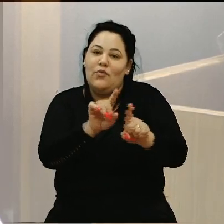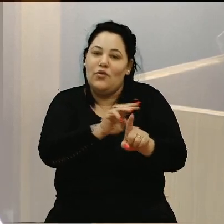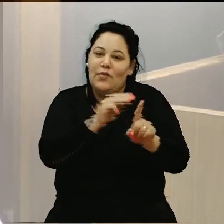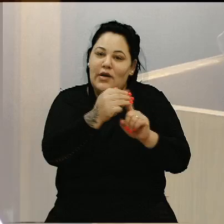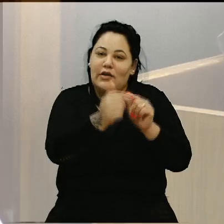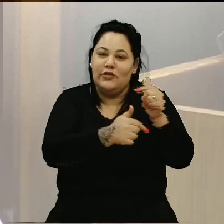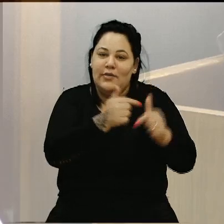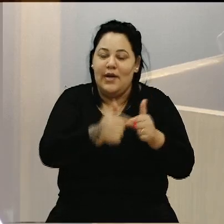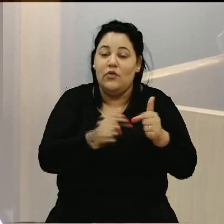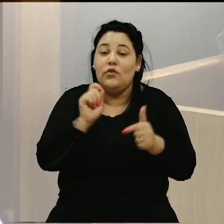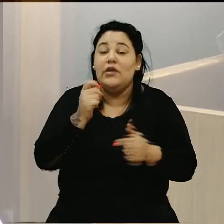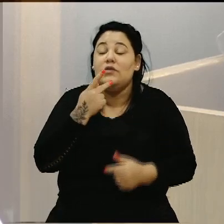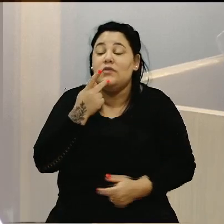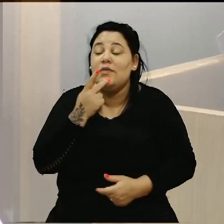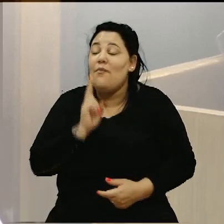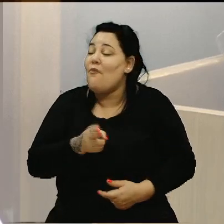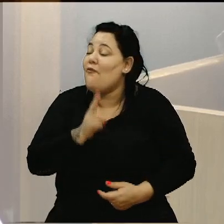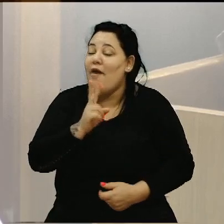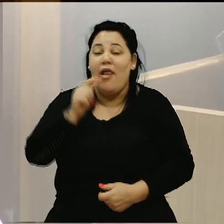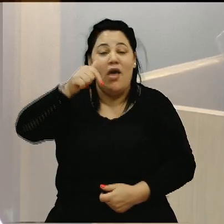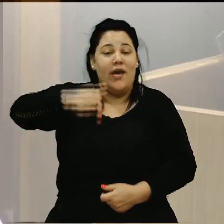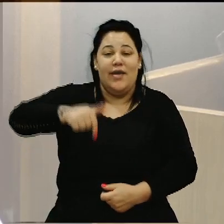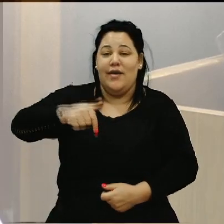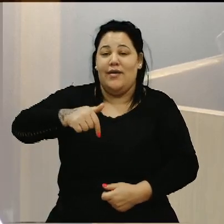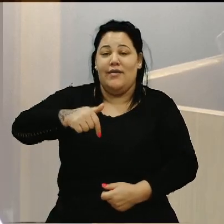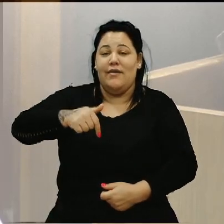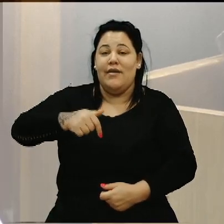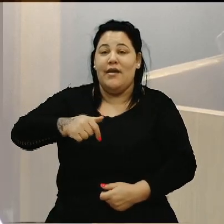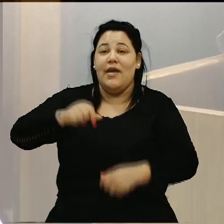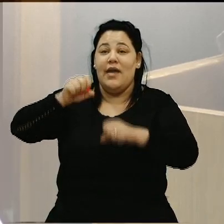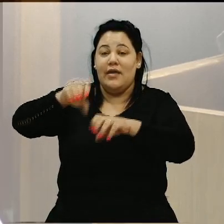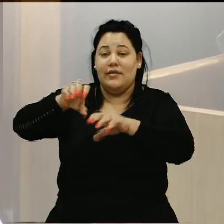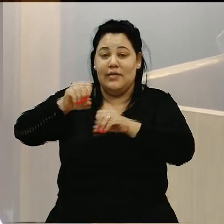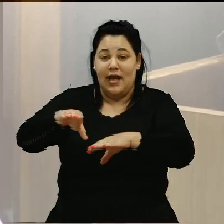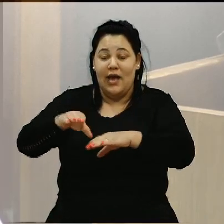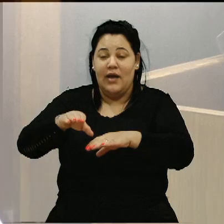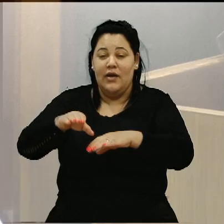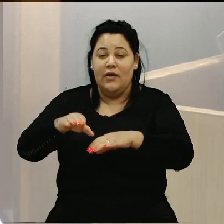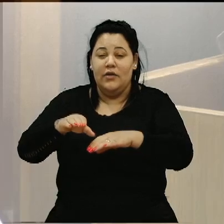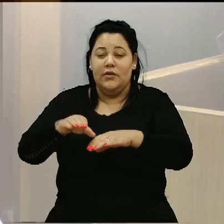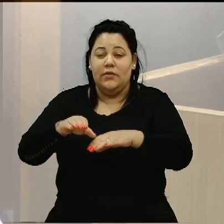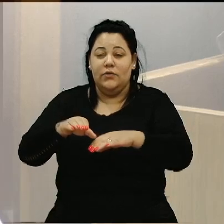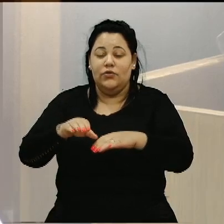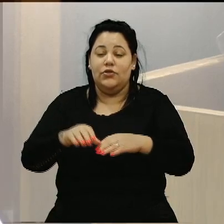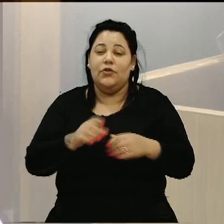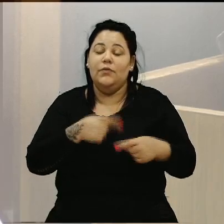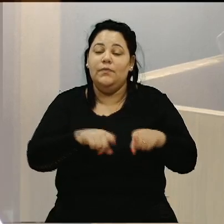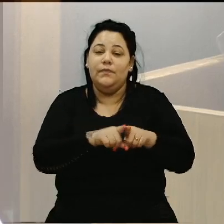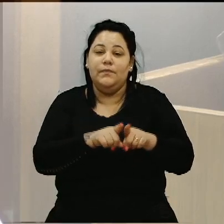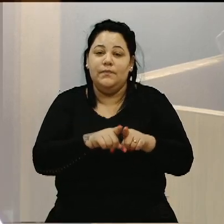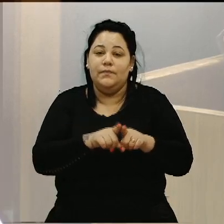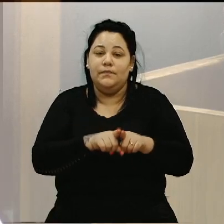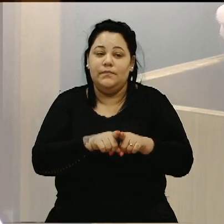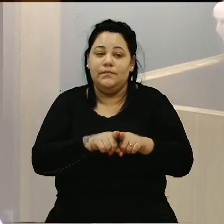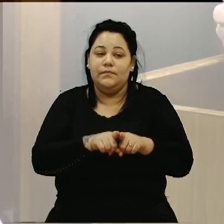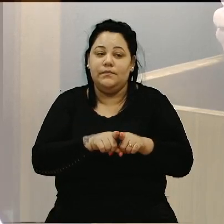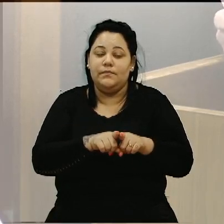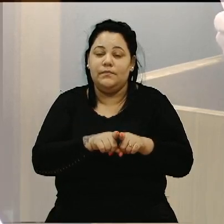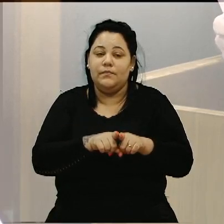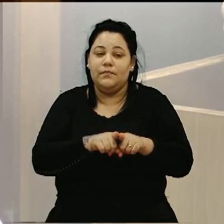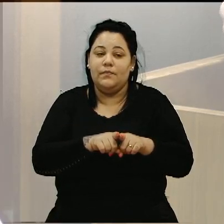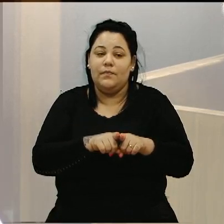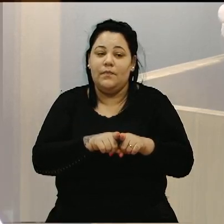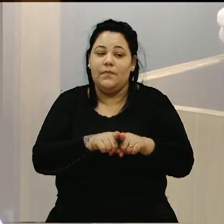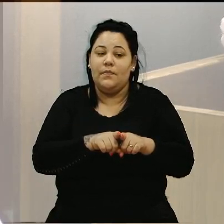de sinergia, ou seja, trazer a questão lúdica, didático-pedagógica, não só a questão de infraestrutura. E isso é